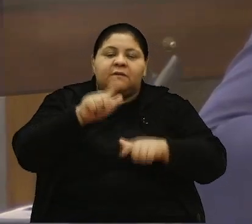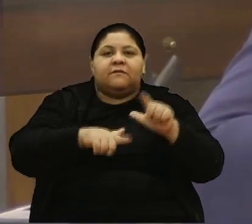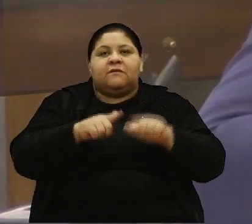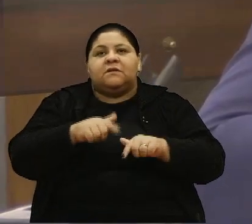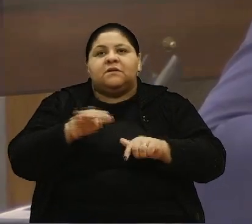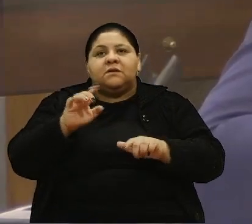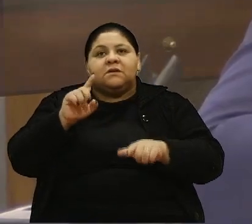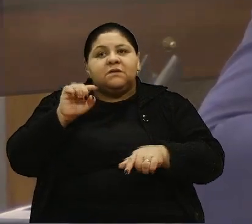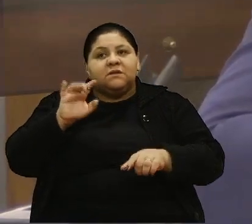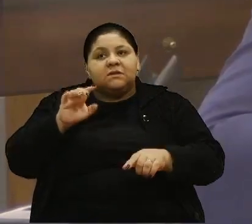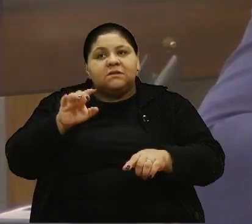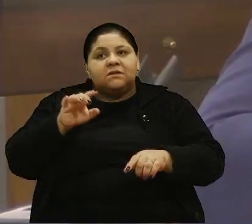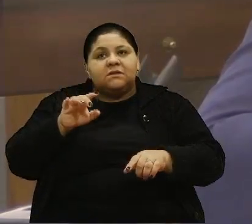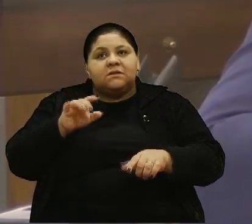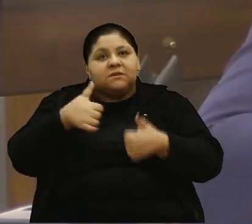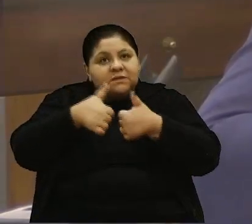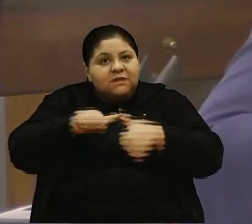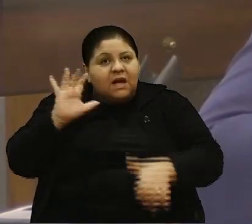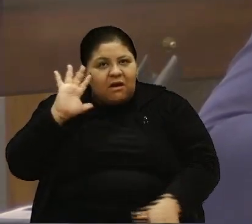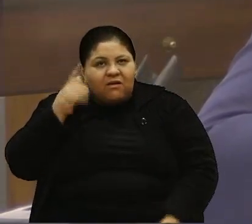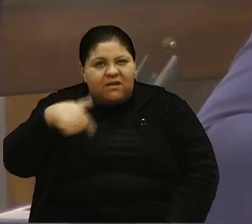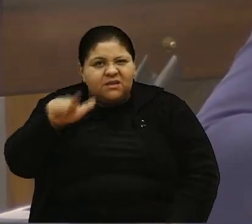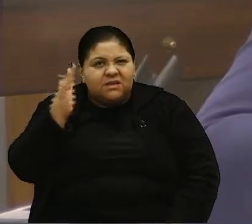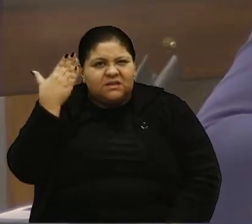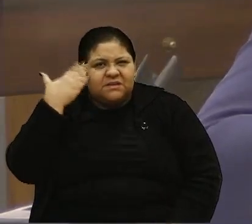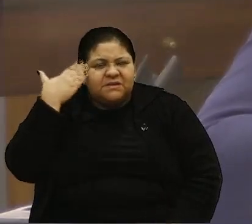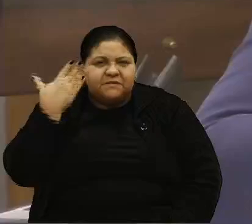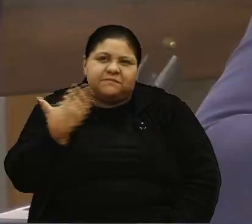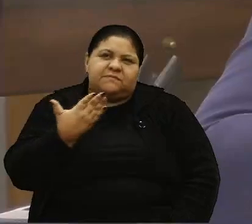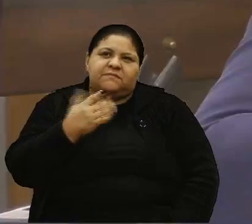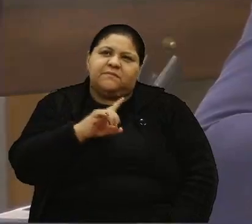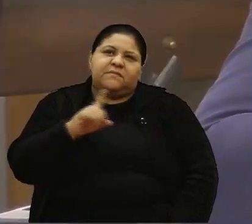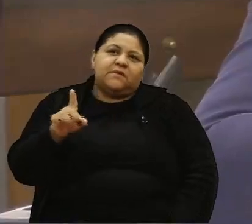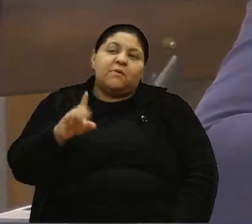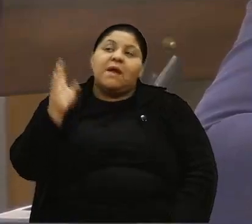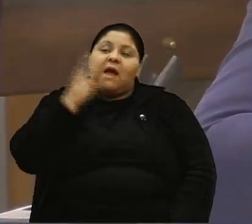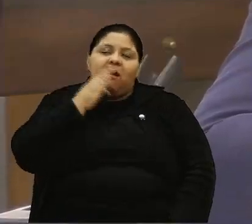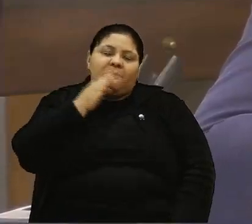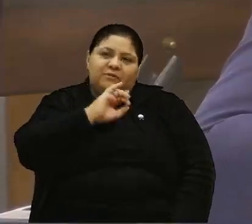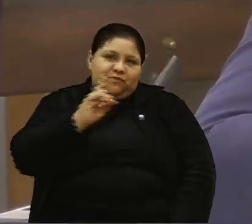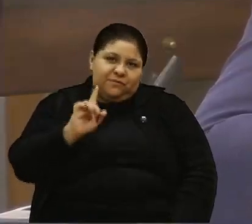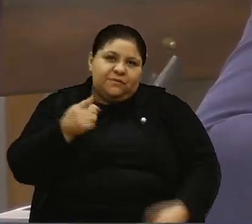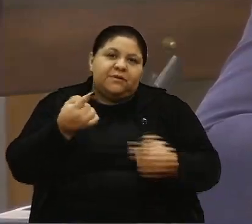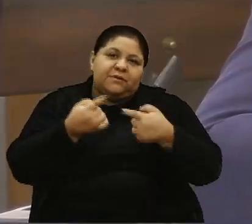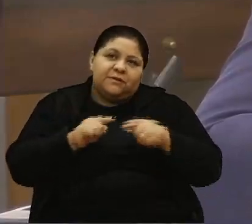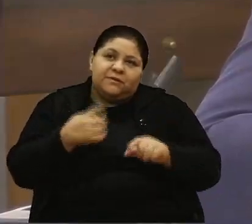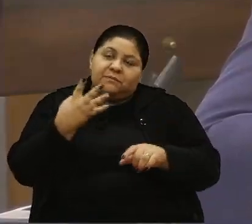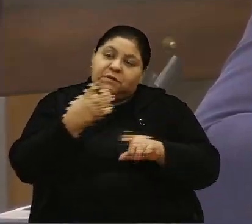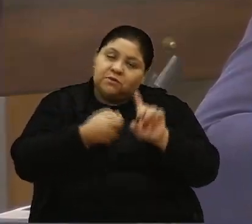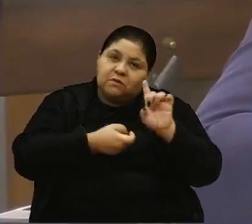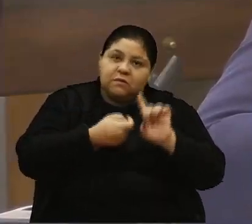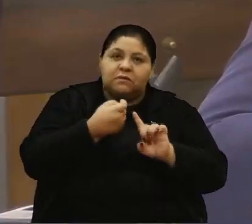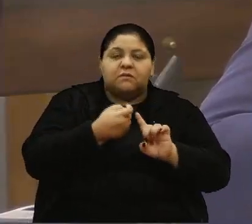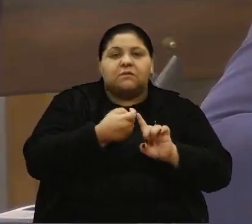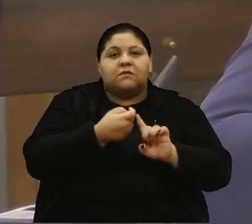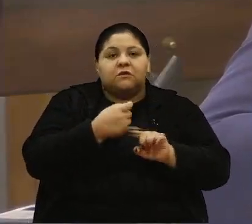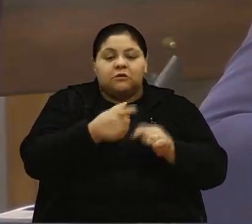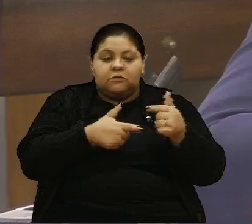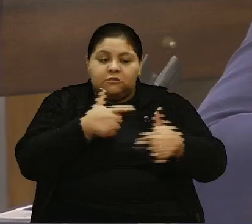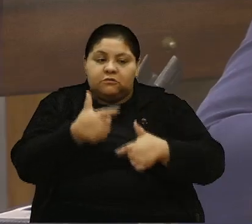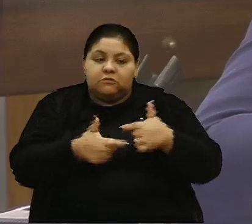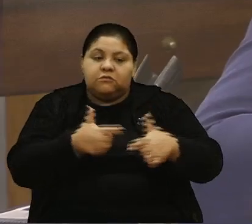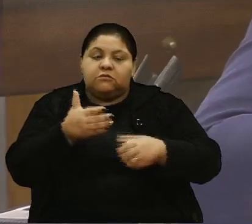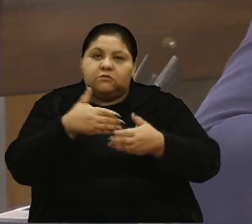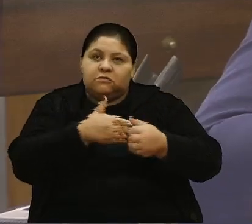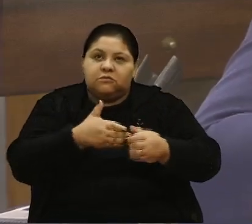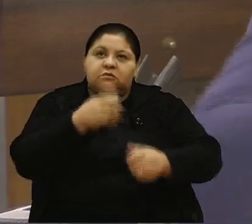estão acontecendo. A gente sabe que não é do dia para a noite, mas são 4 meses que a gente vem trabalhando, que a gente vem